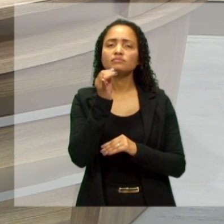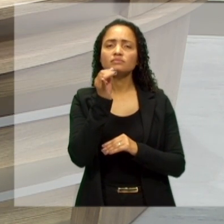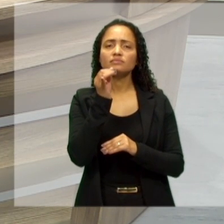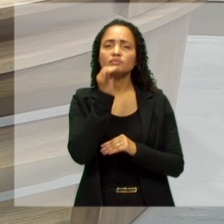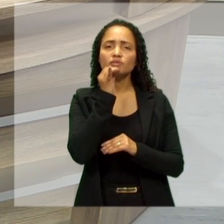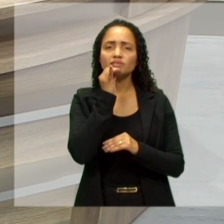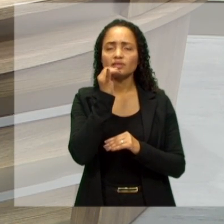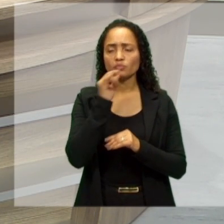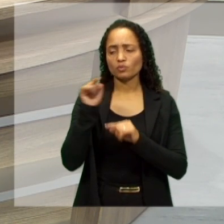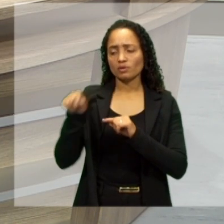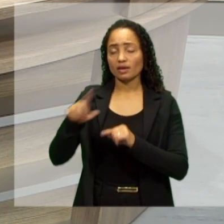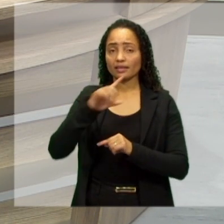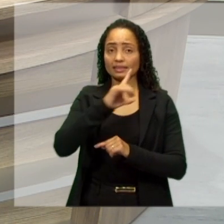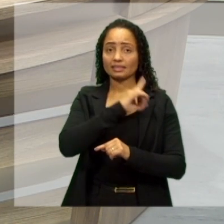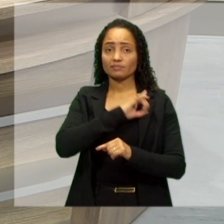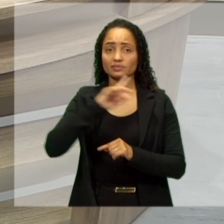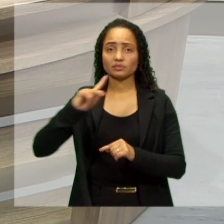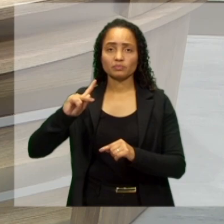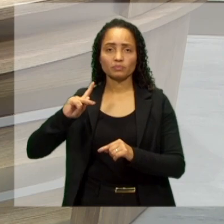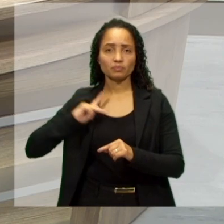dessa abertura? O que é